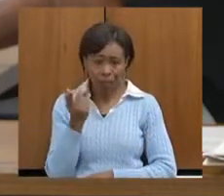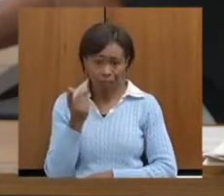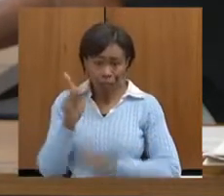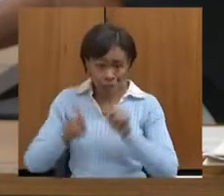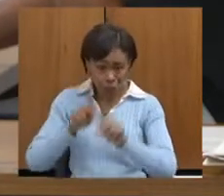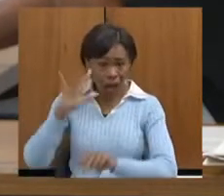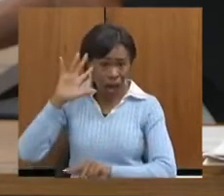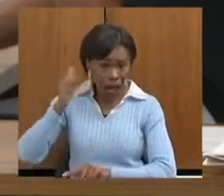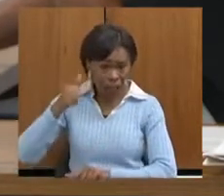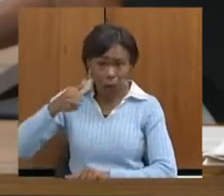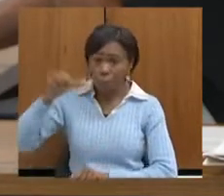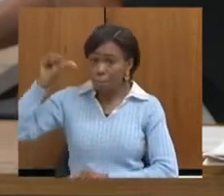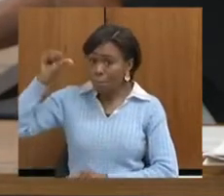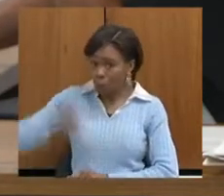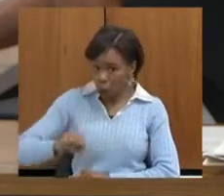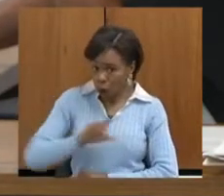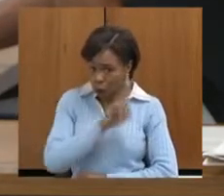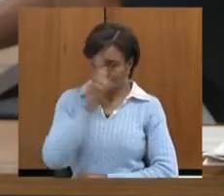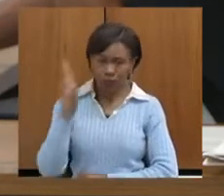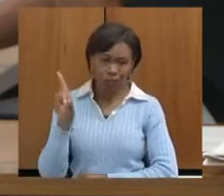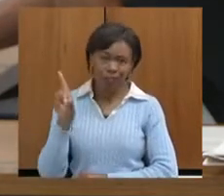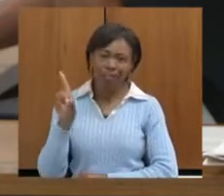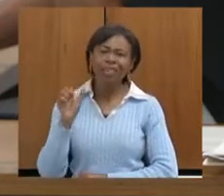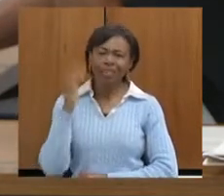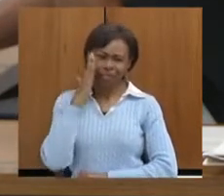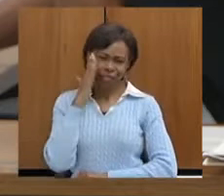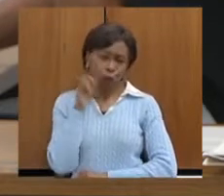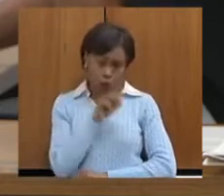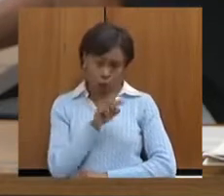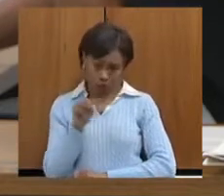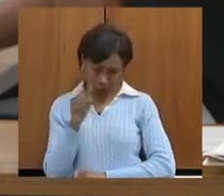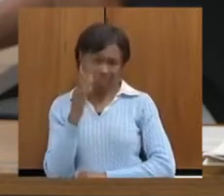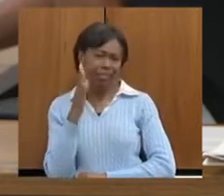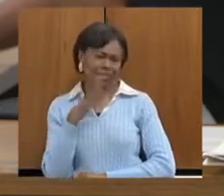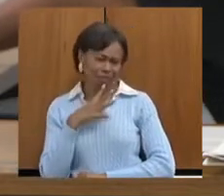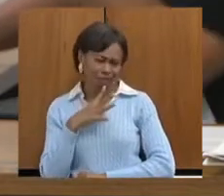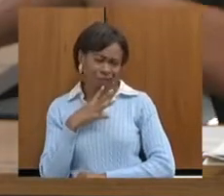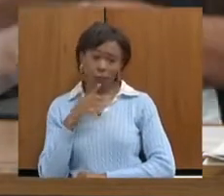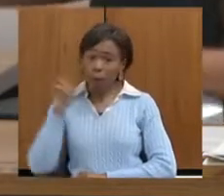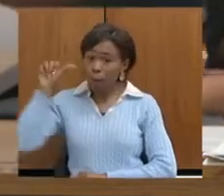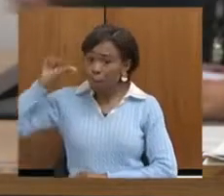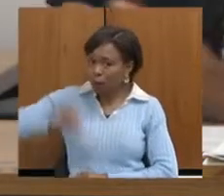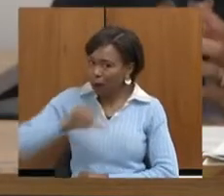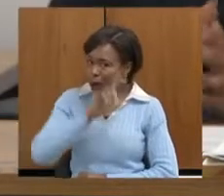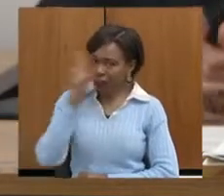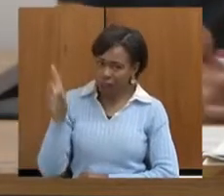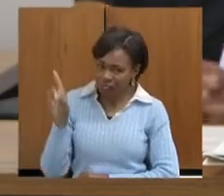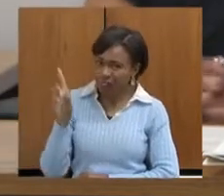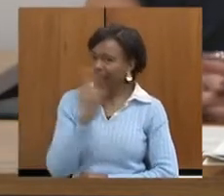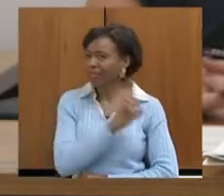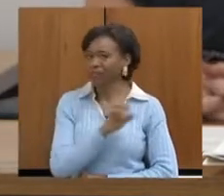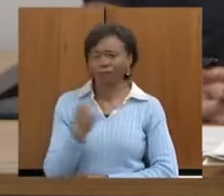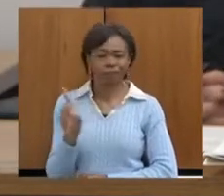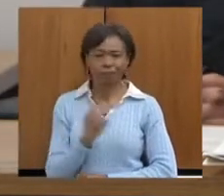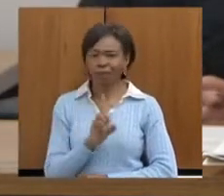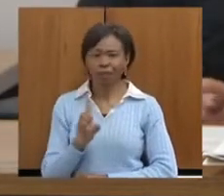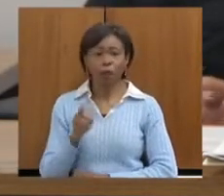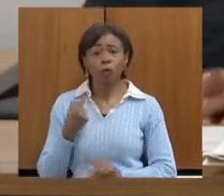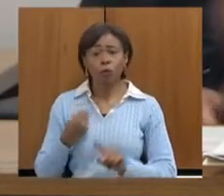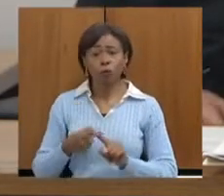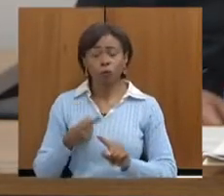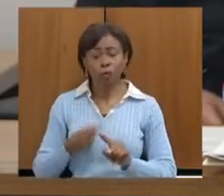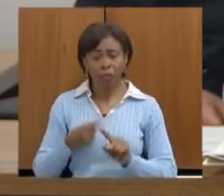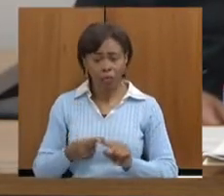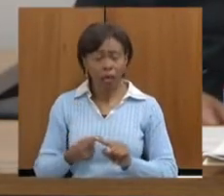dia dentro dessa sala eu sei que vocês sabem que aquele não foi o pior dia o empate Porque